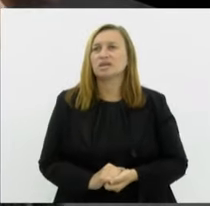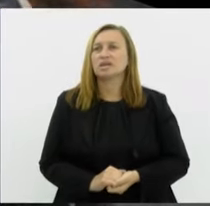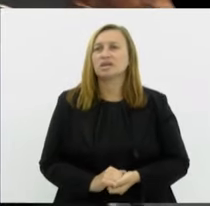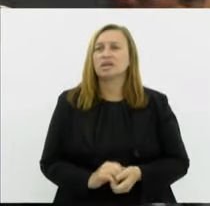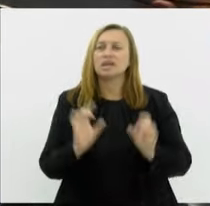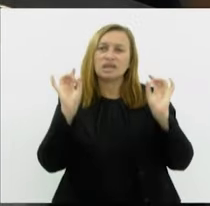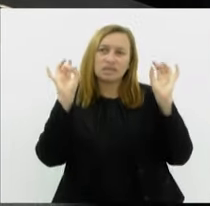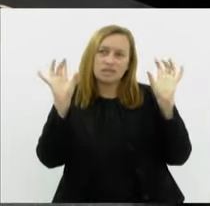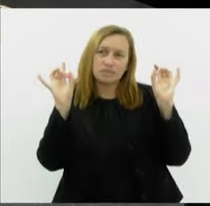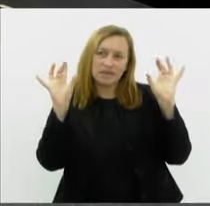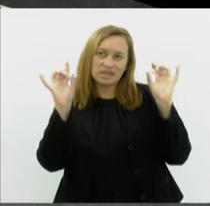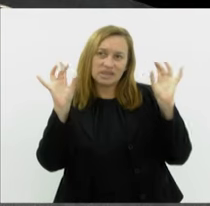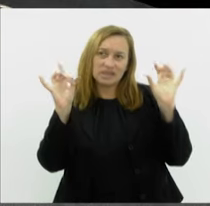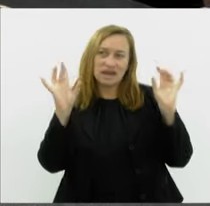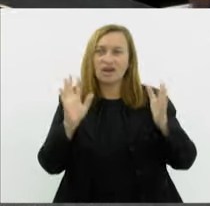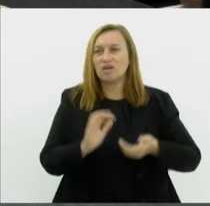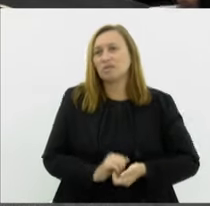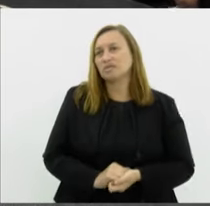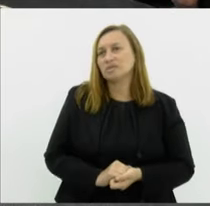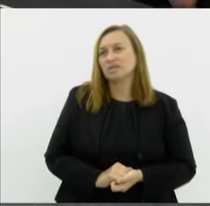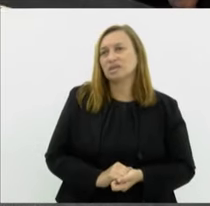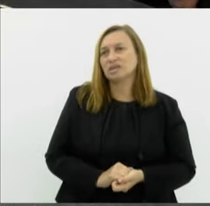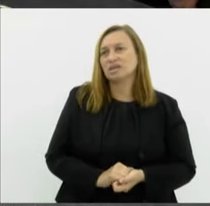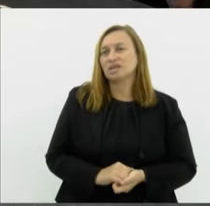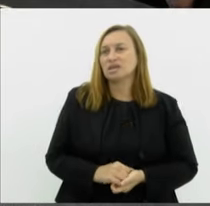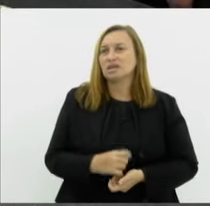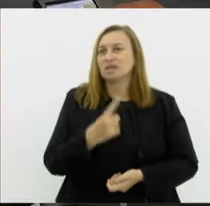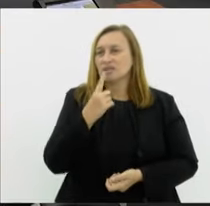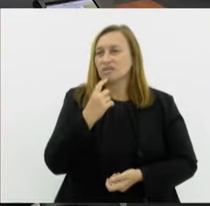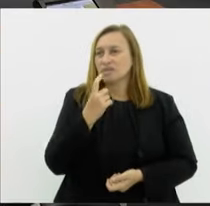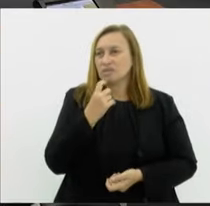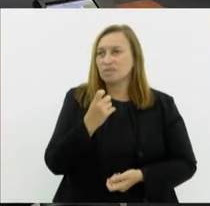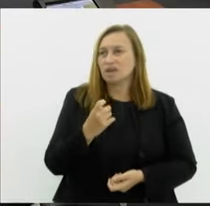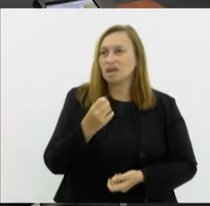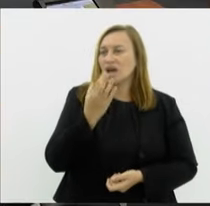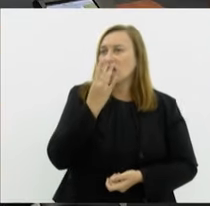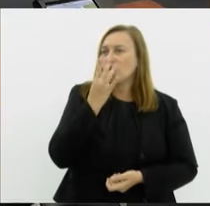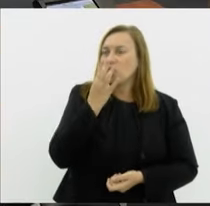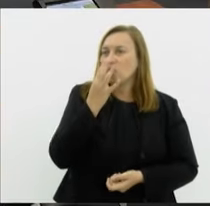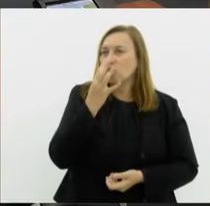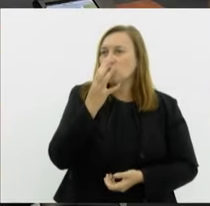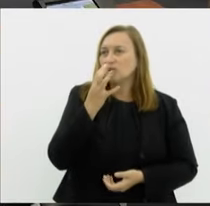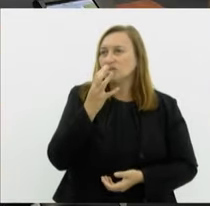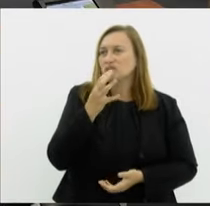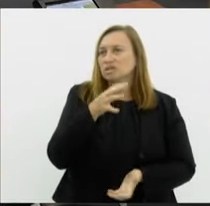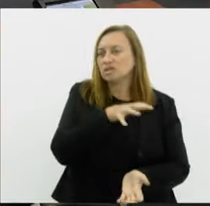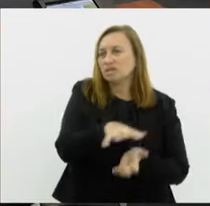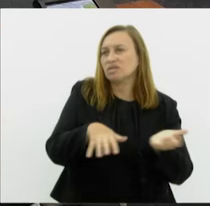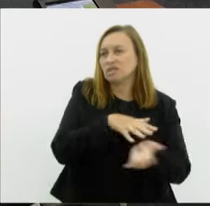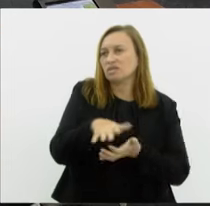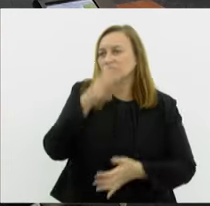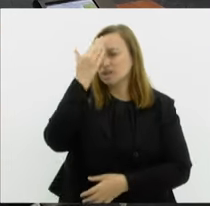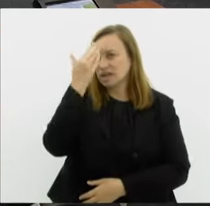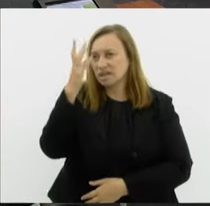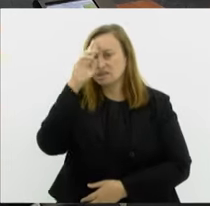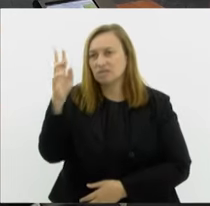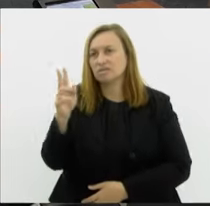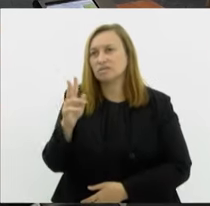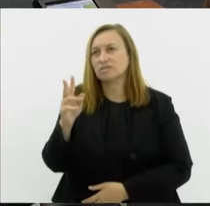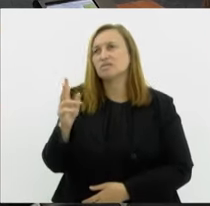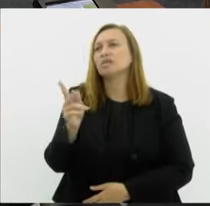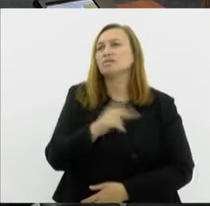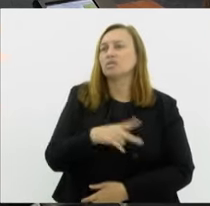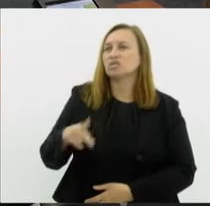preciosidade, nossa pedra preciosa, vermelha, assim como é a cor da revolução. É isso. Muito obrigada, professor Josemar.